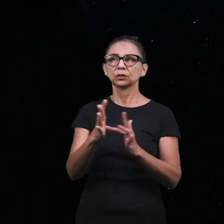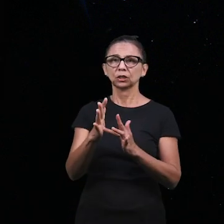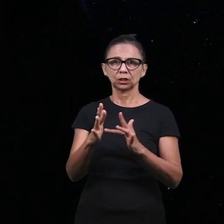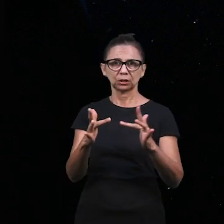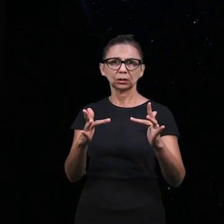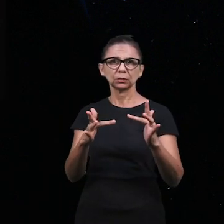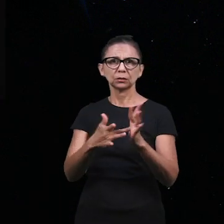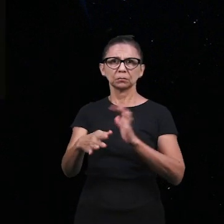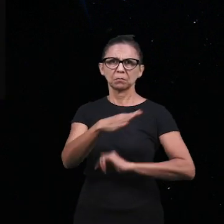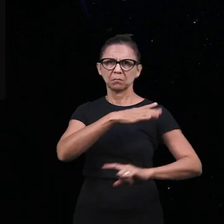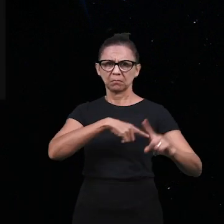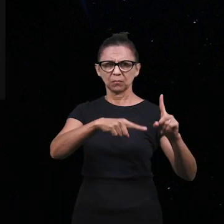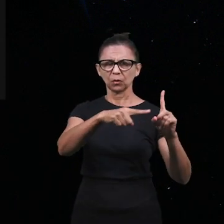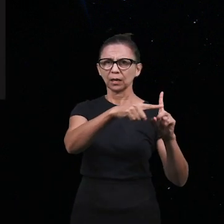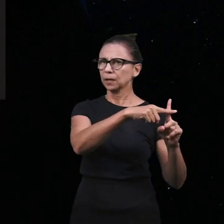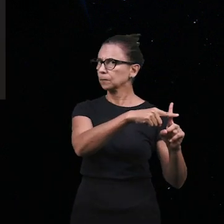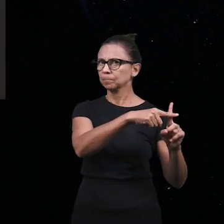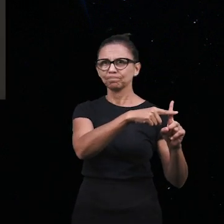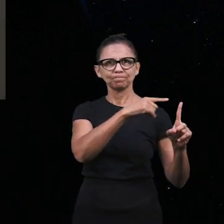venceu a morte.